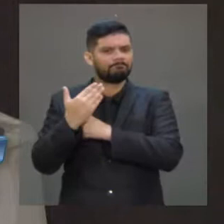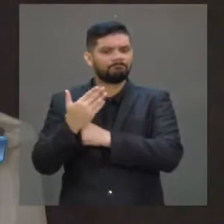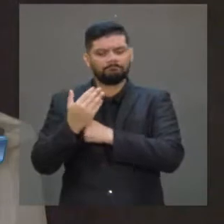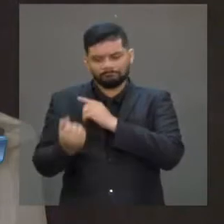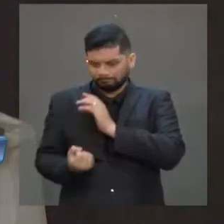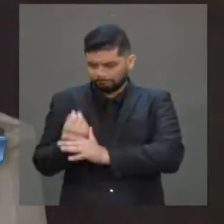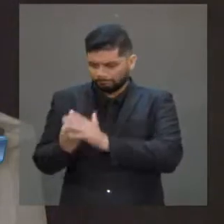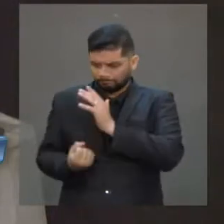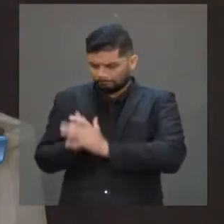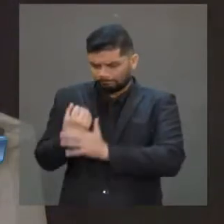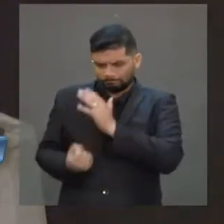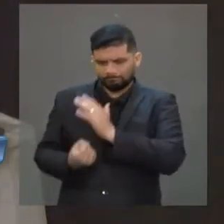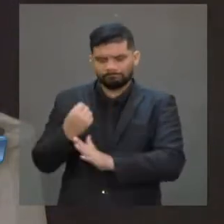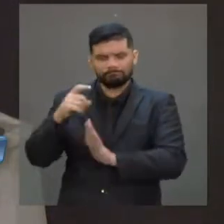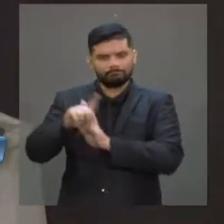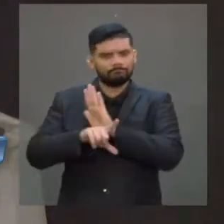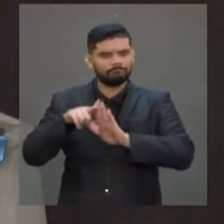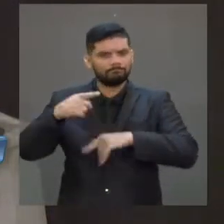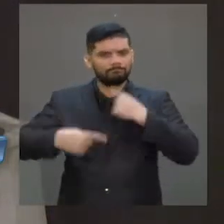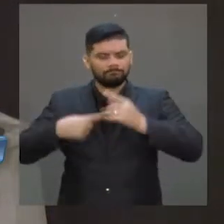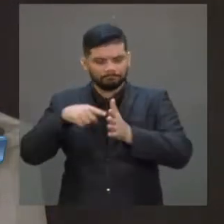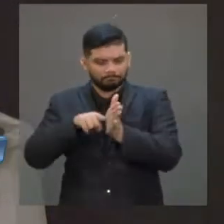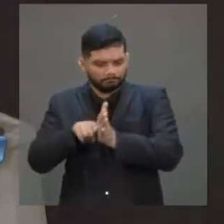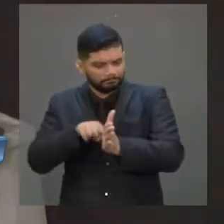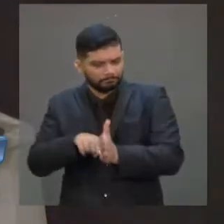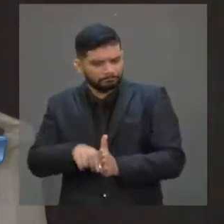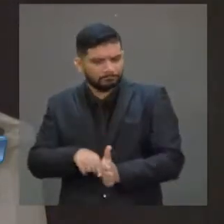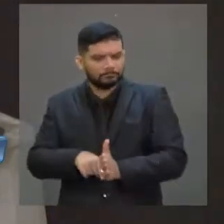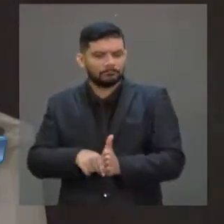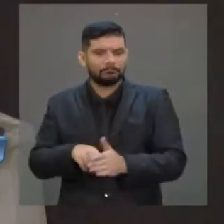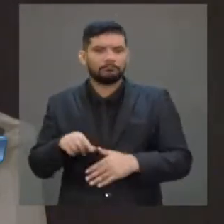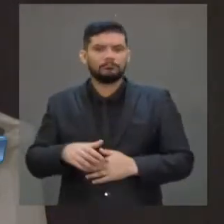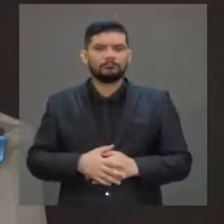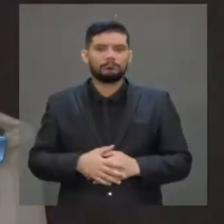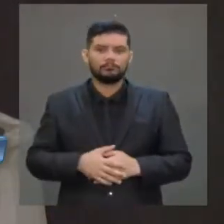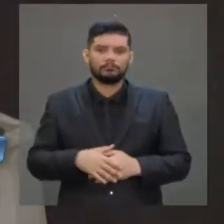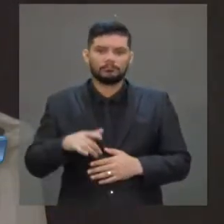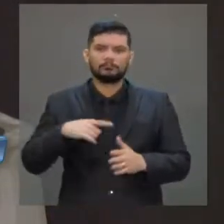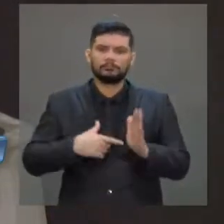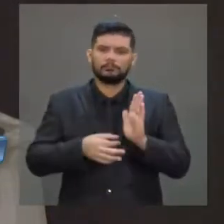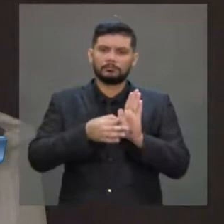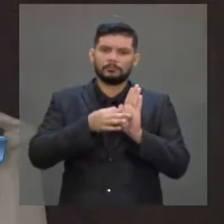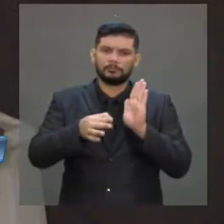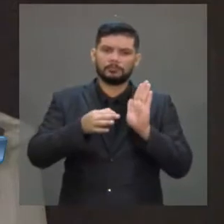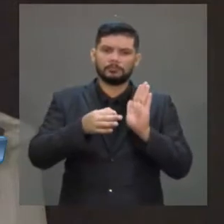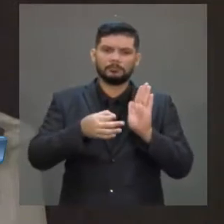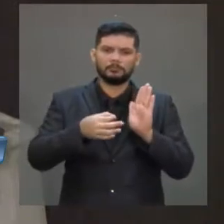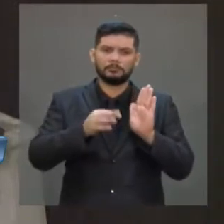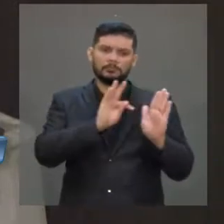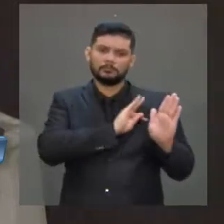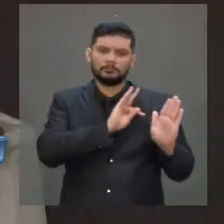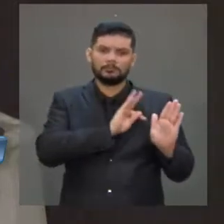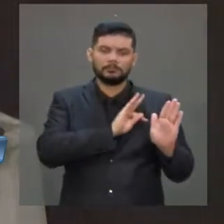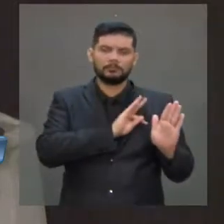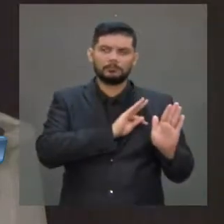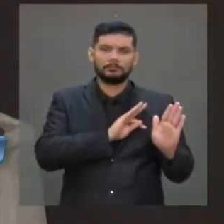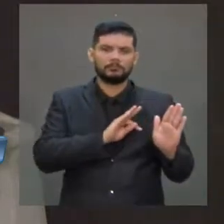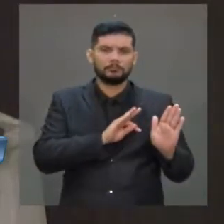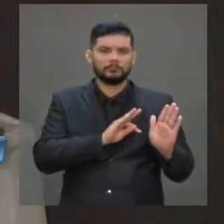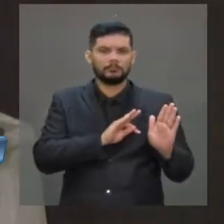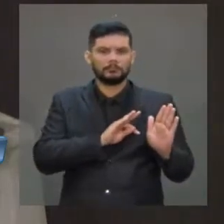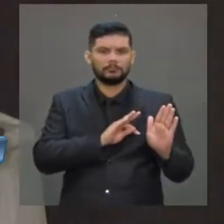produção legislativa e de pesquisas. Portanto, nós temos aqui uma justificativa técnica das